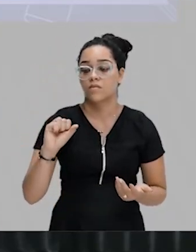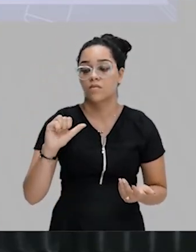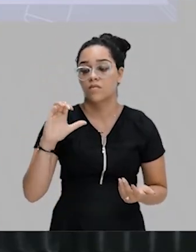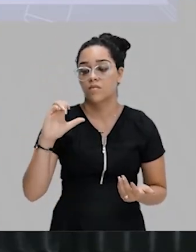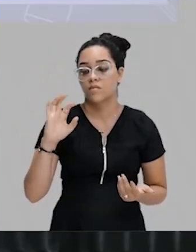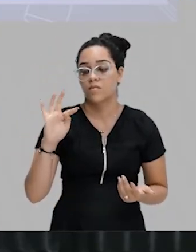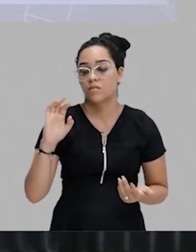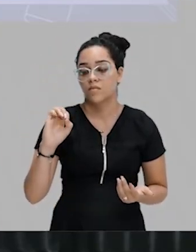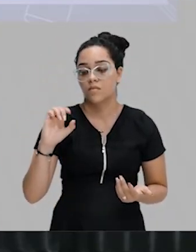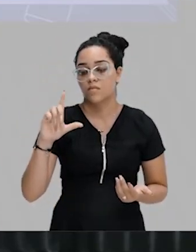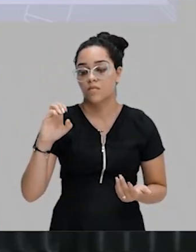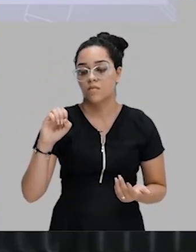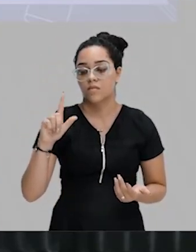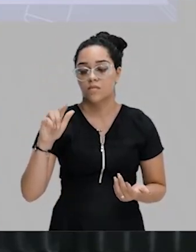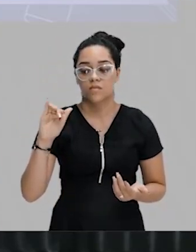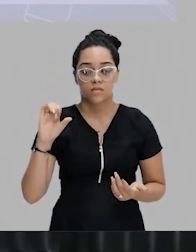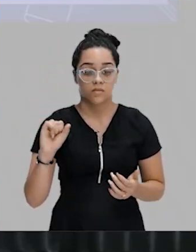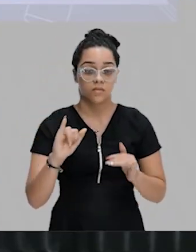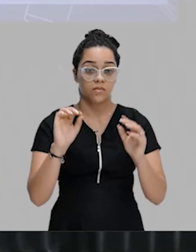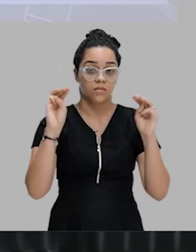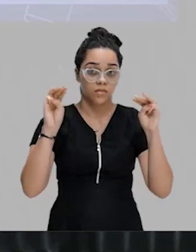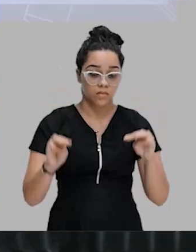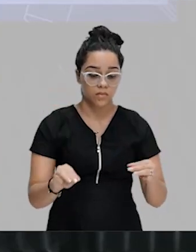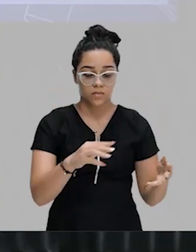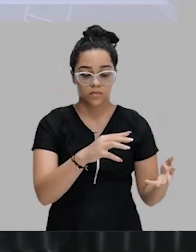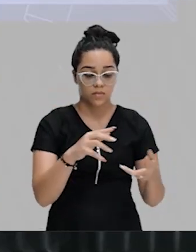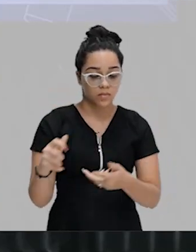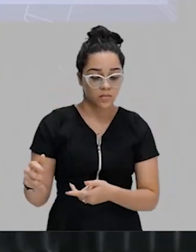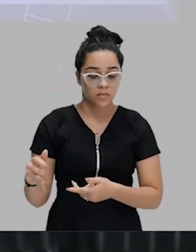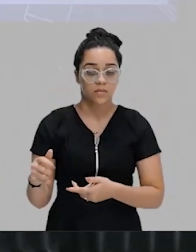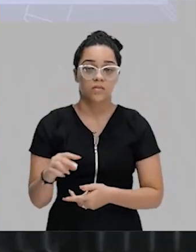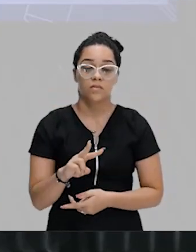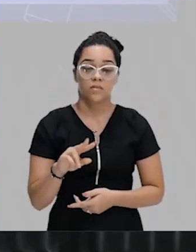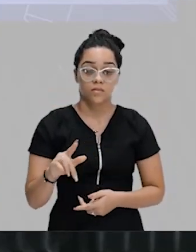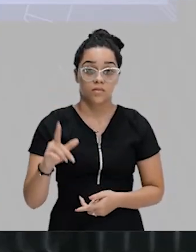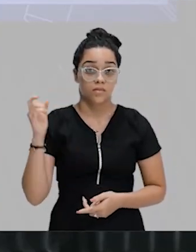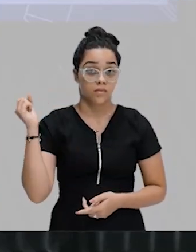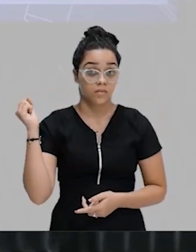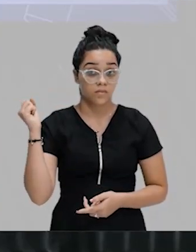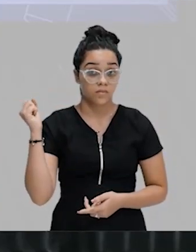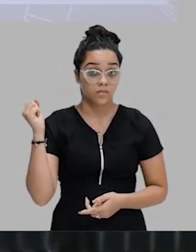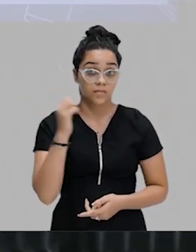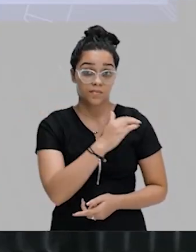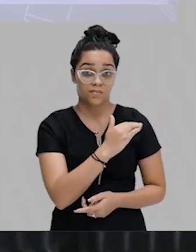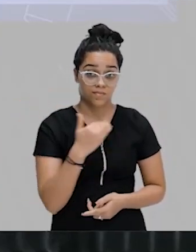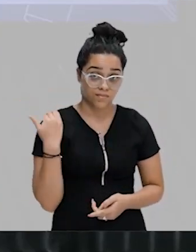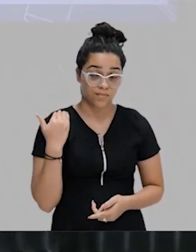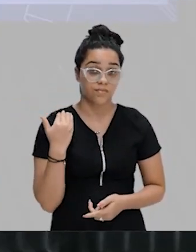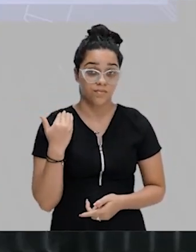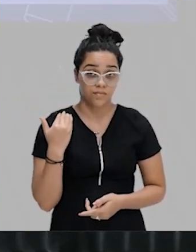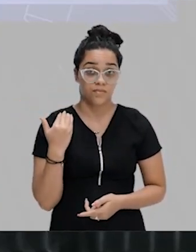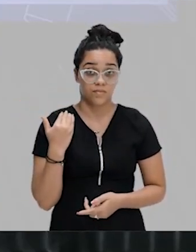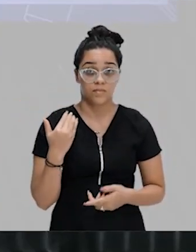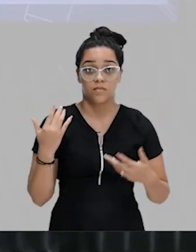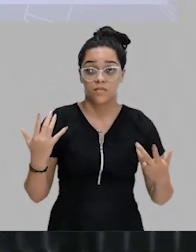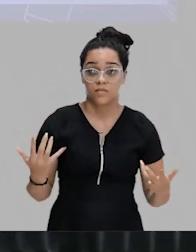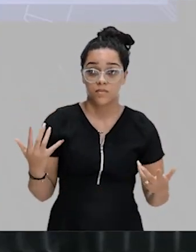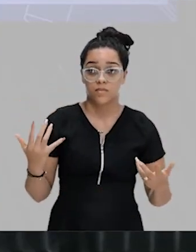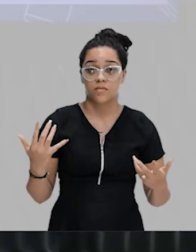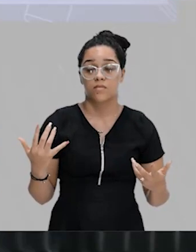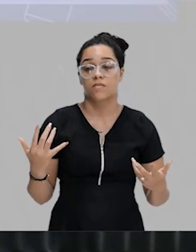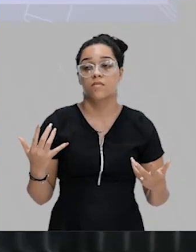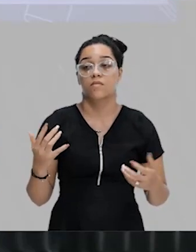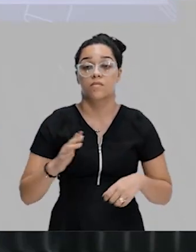de fim dos tempos. A peste negra, ela mata, ela vai ceifar, ela vai